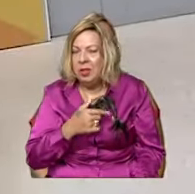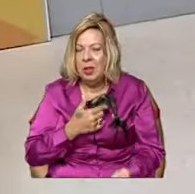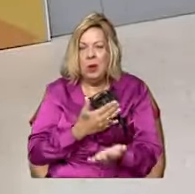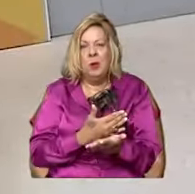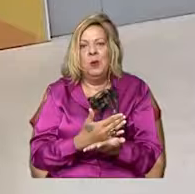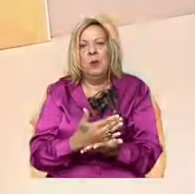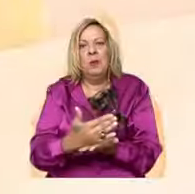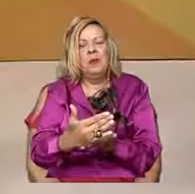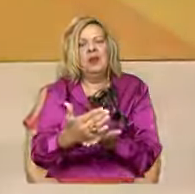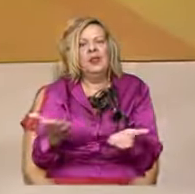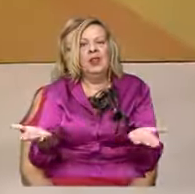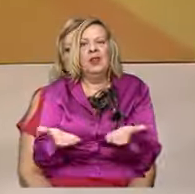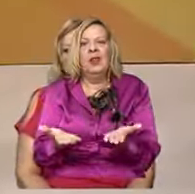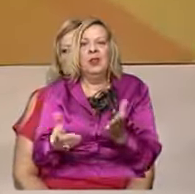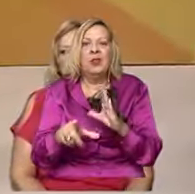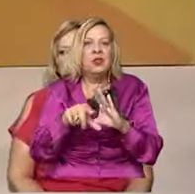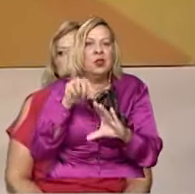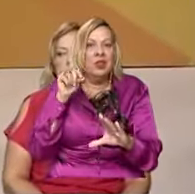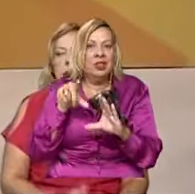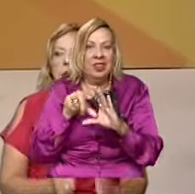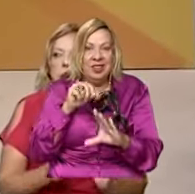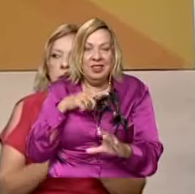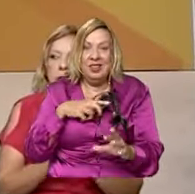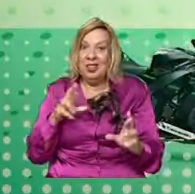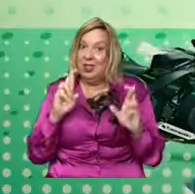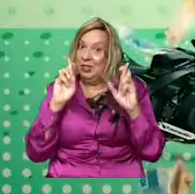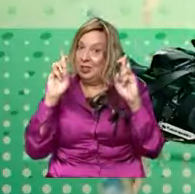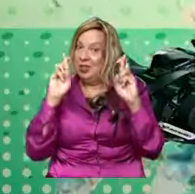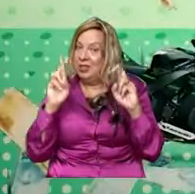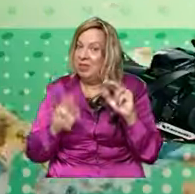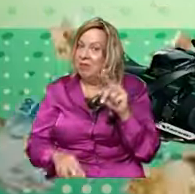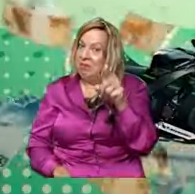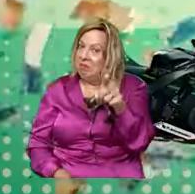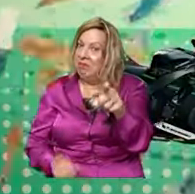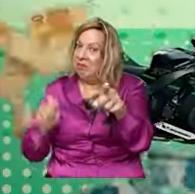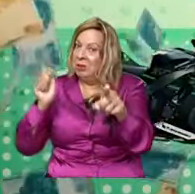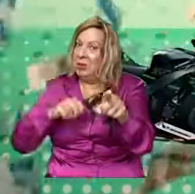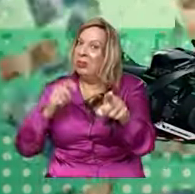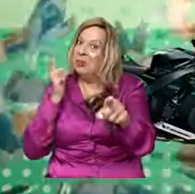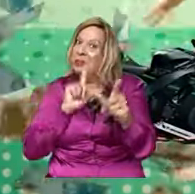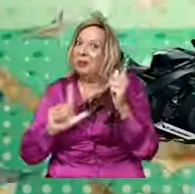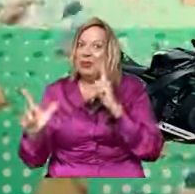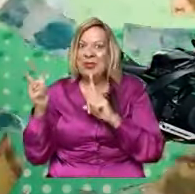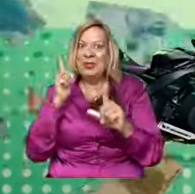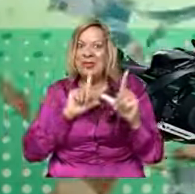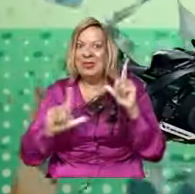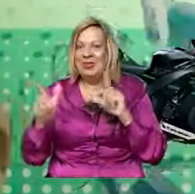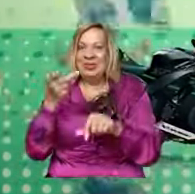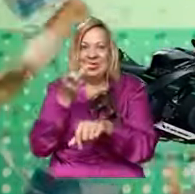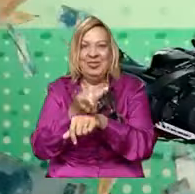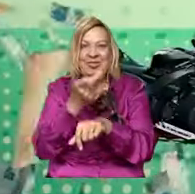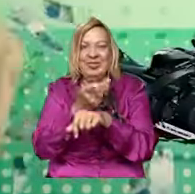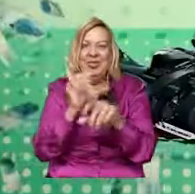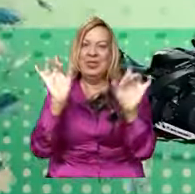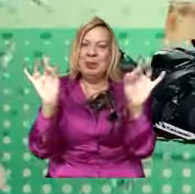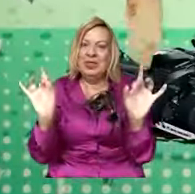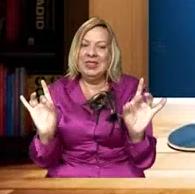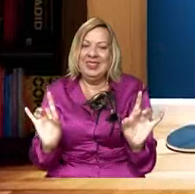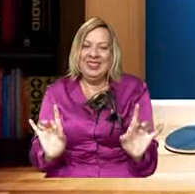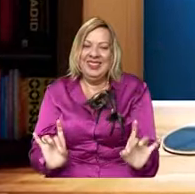um sorteio e a gente fica torcendo para que você leve um dos nossos fabulosos